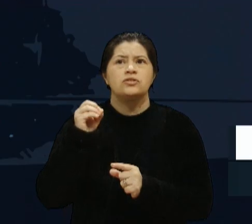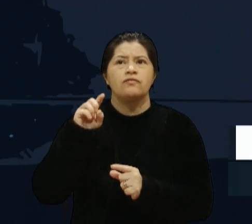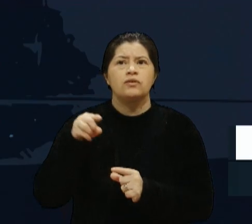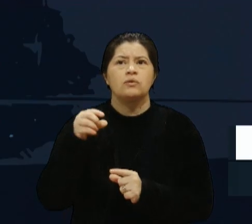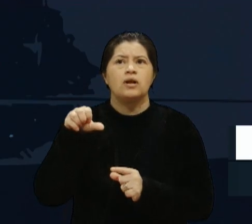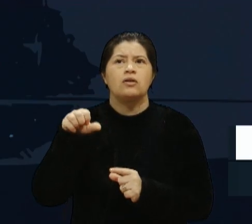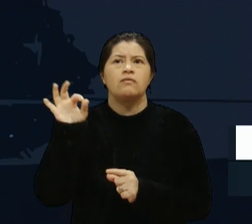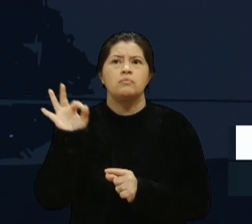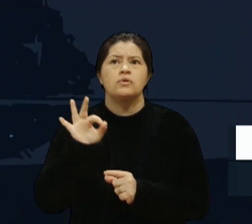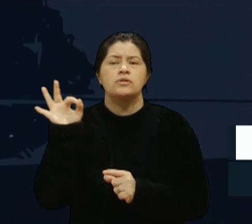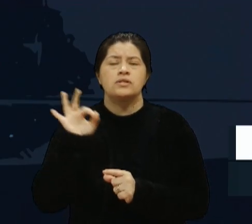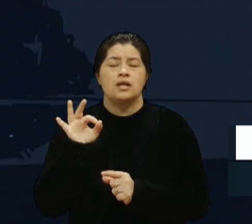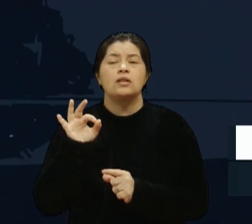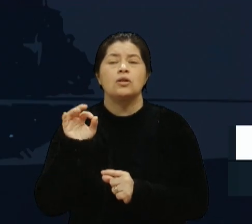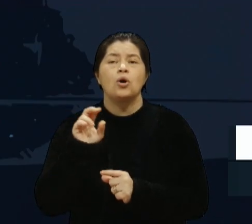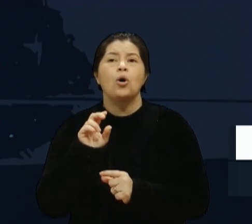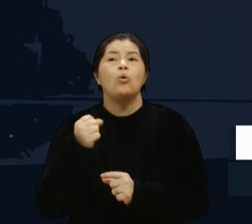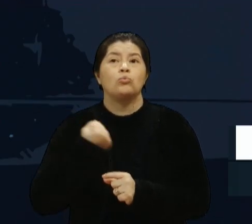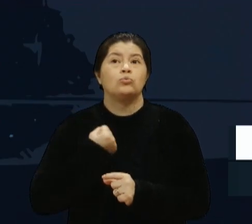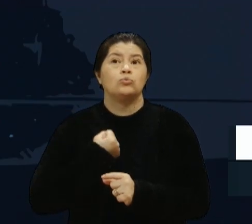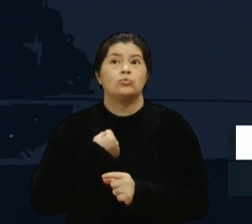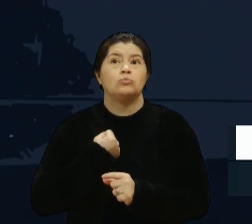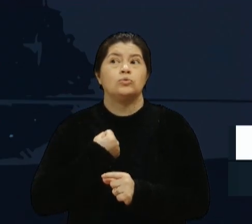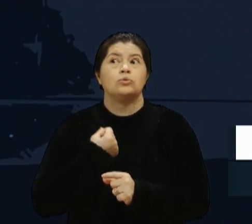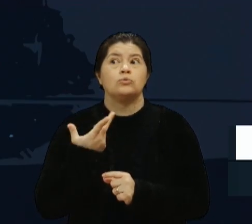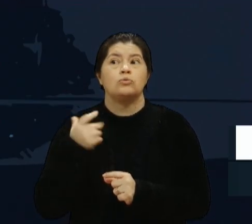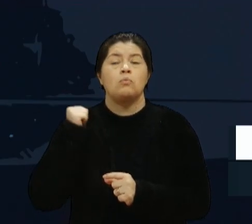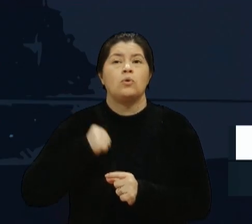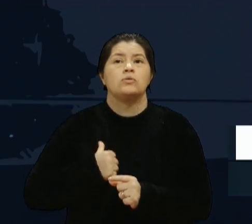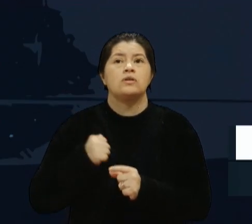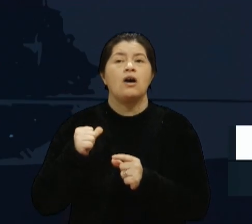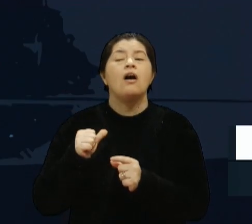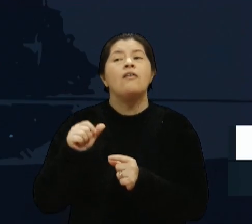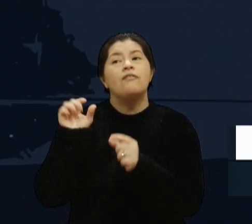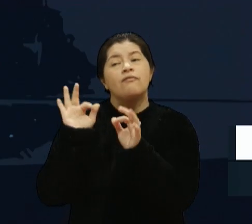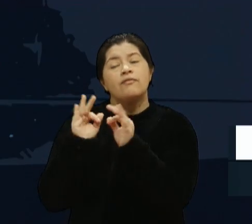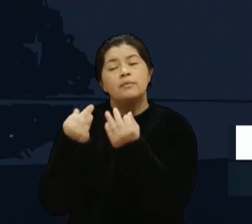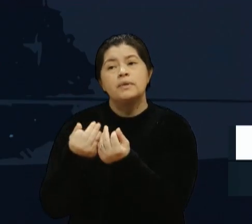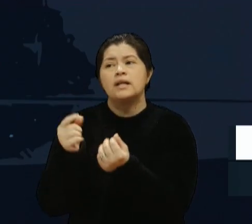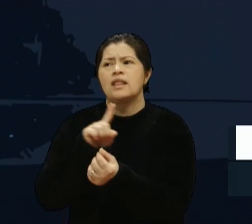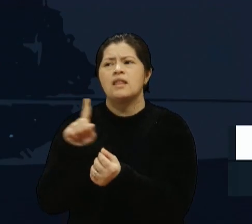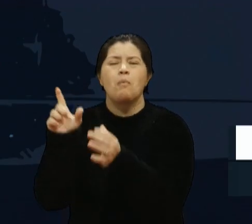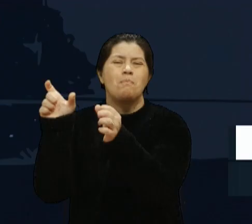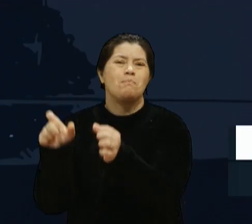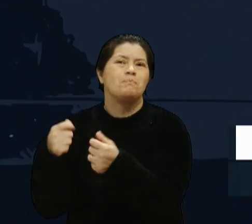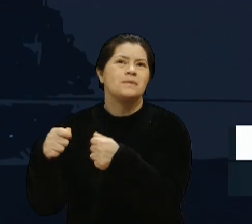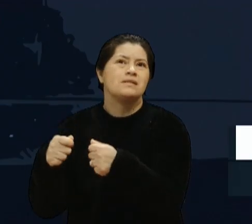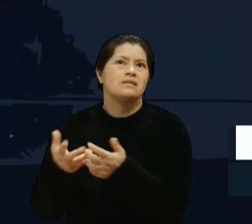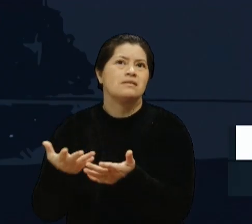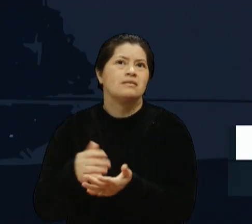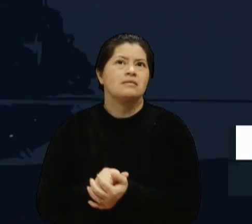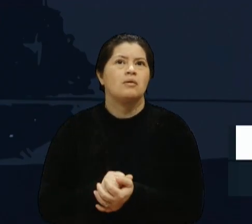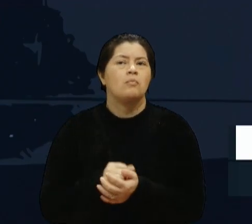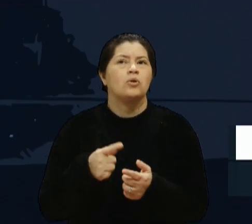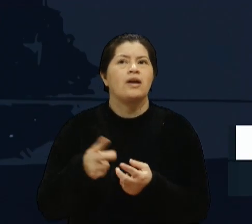20,9% o número de Bolsas Famílias para pessoas ou famílias que não necessitavam. Tudo isso por quê? Por causa das visitas domiciliares que se